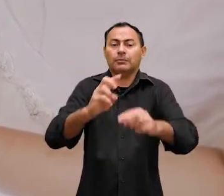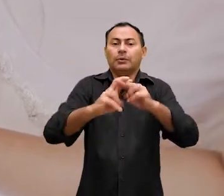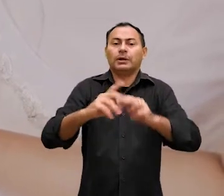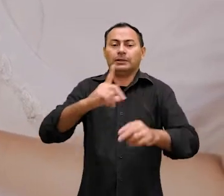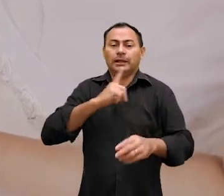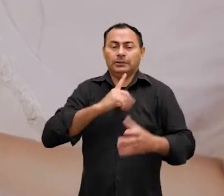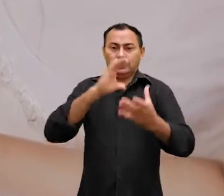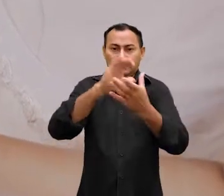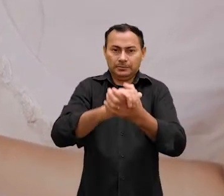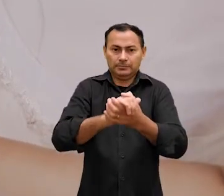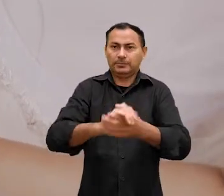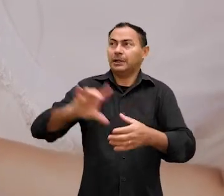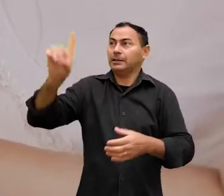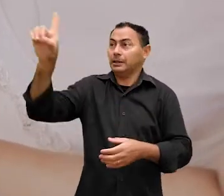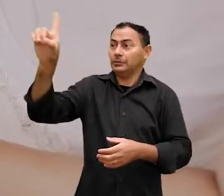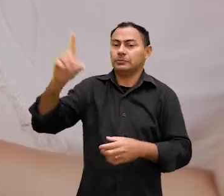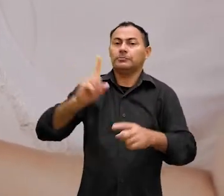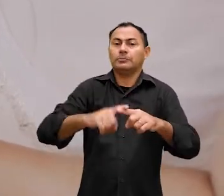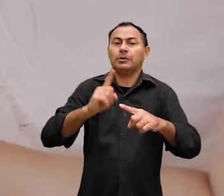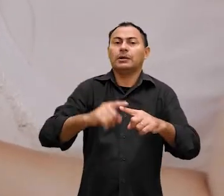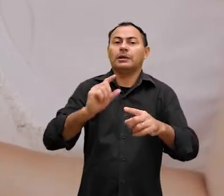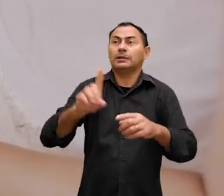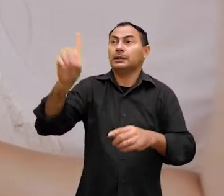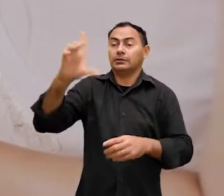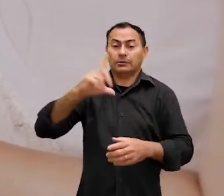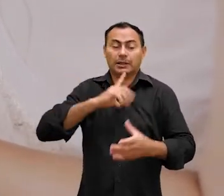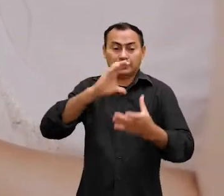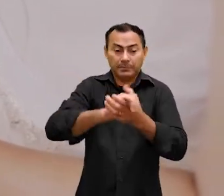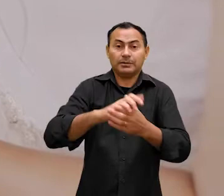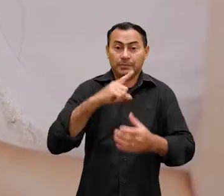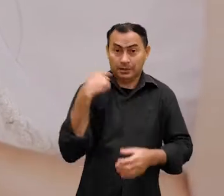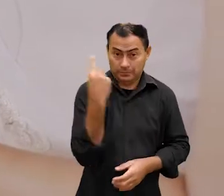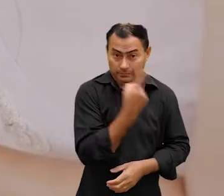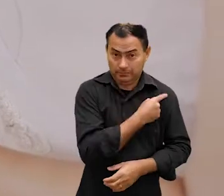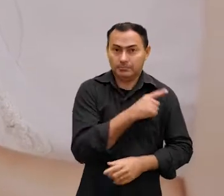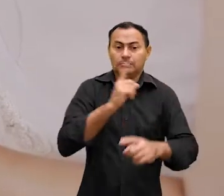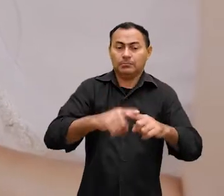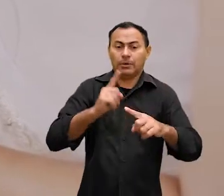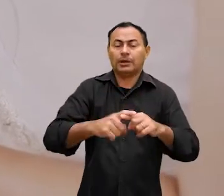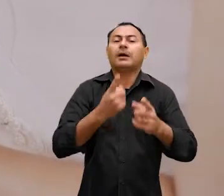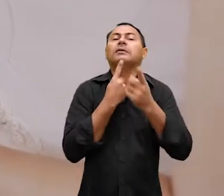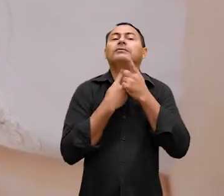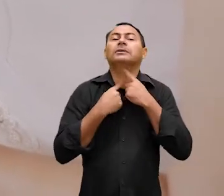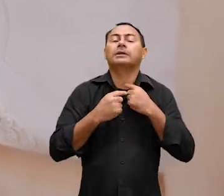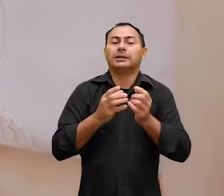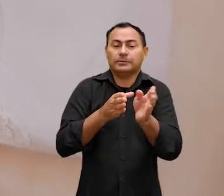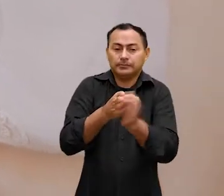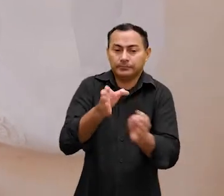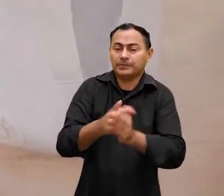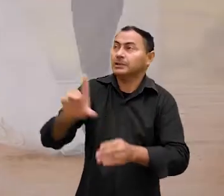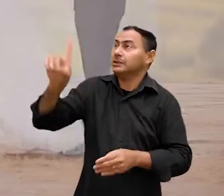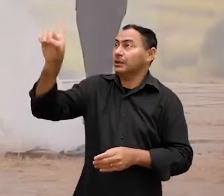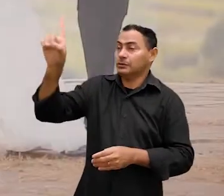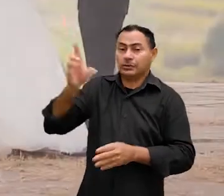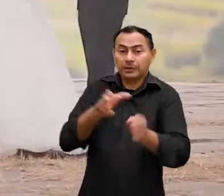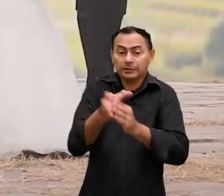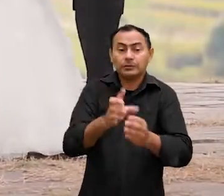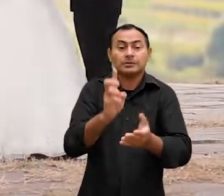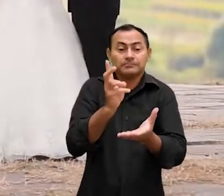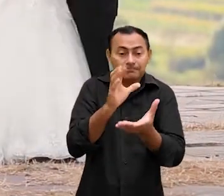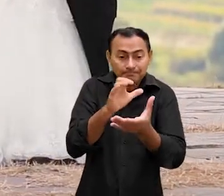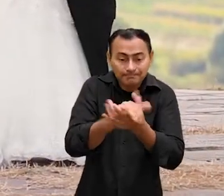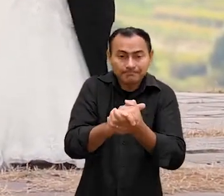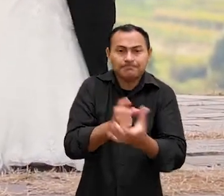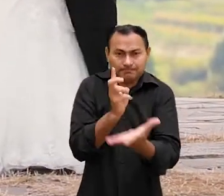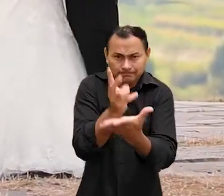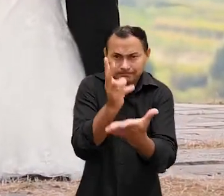há no casamento para Deus, por causa do que há no casamento para nós, e porque essa é a vontade orientadora de Deus. Há